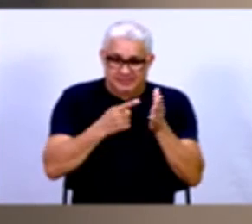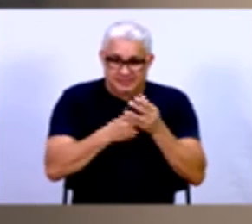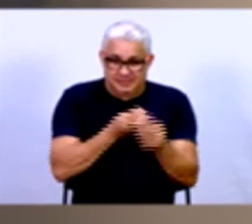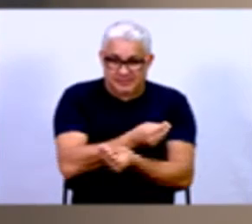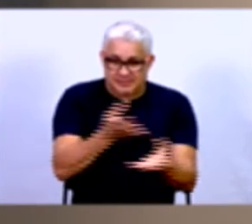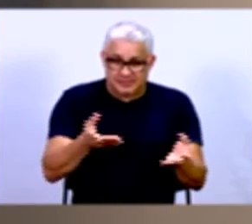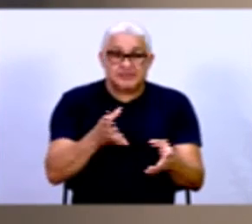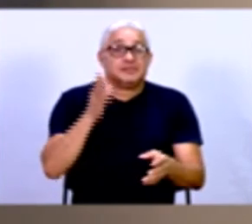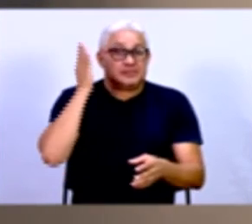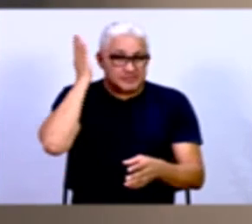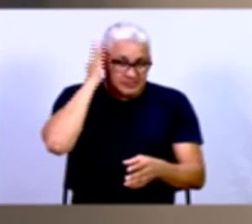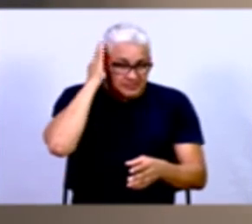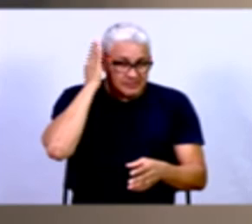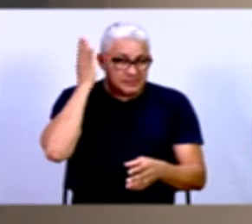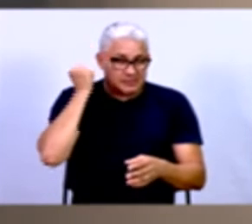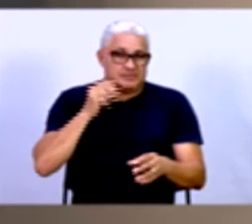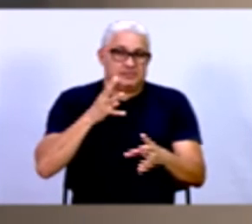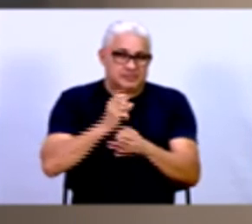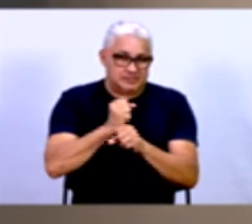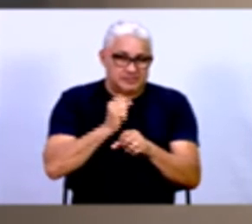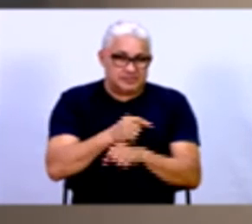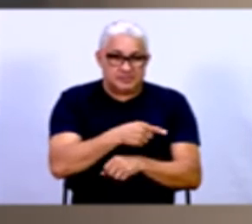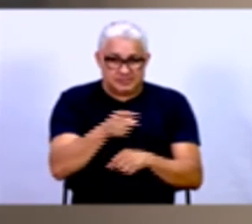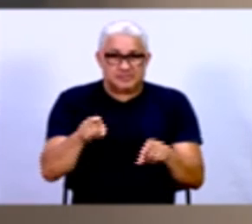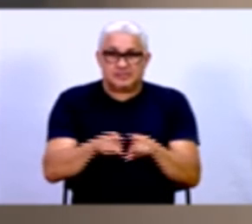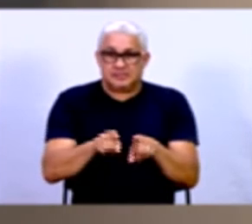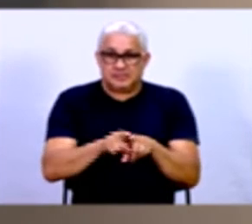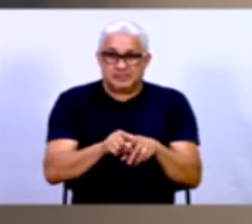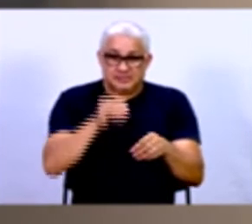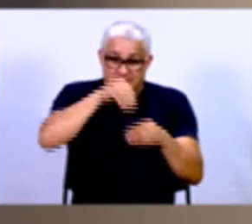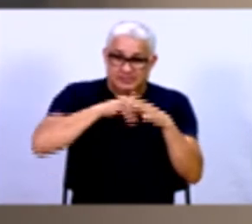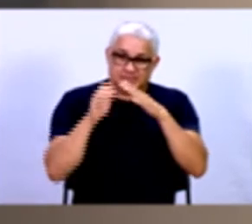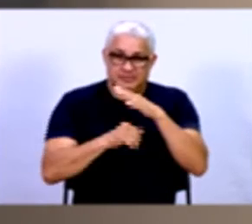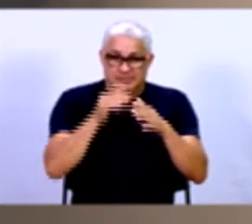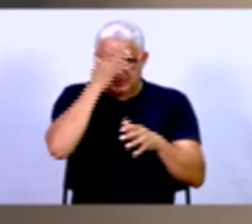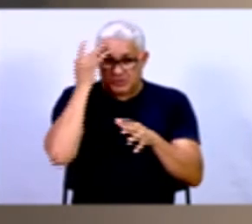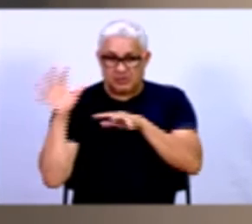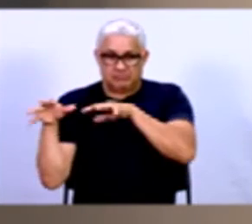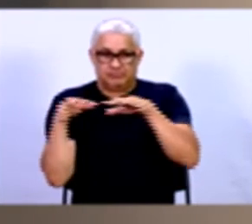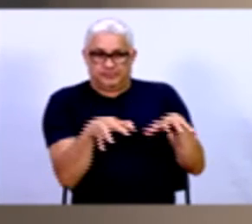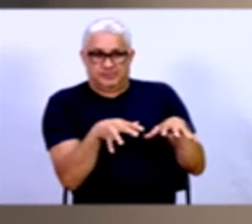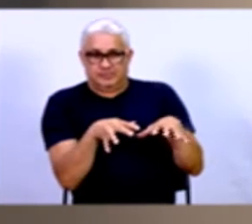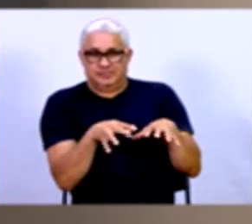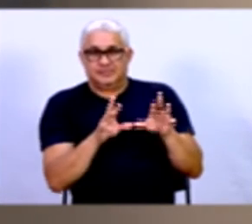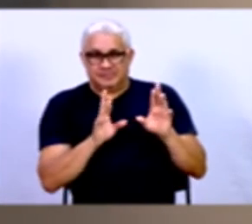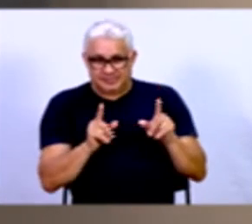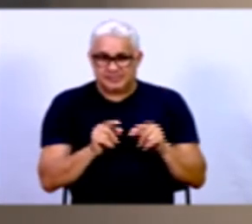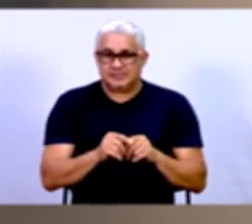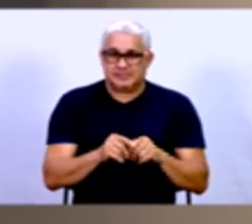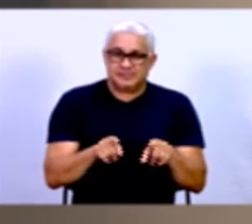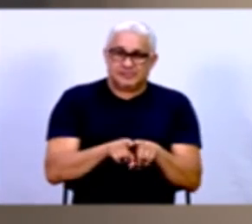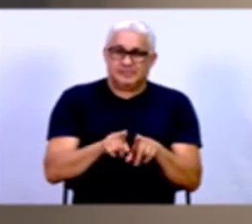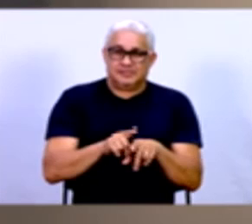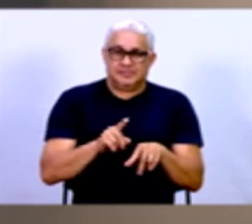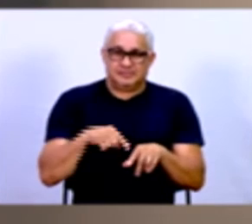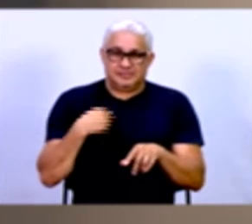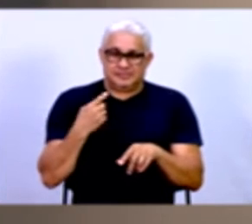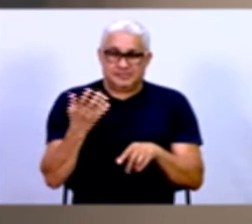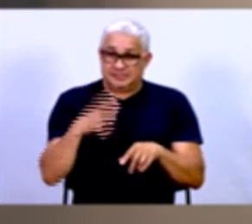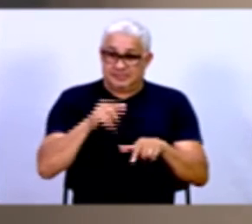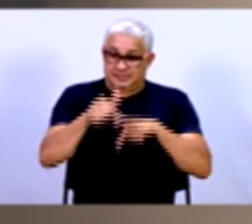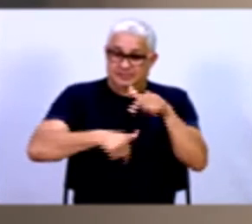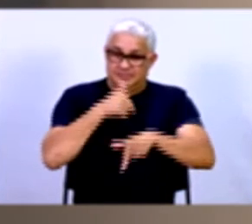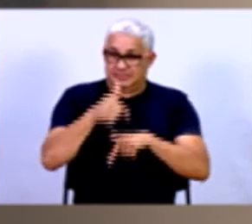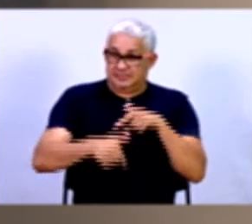sabem calcular. Então, até vocês mesmos vão ser vistos de outra maneira dentro da organização, né? Porque, assim, muitas vezes, nem que a gente não vá trabalhar